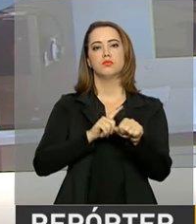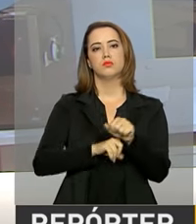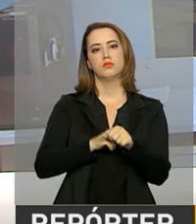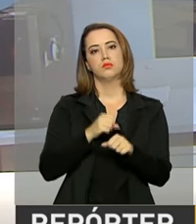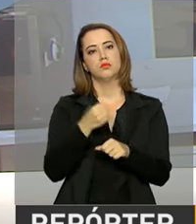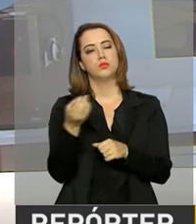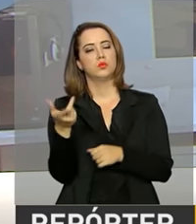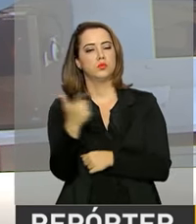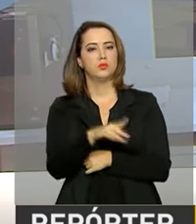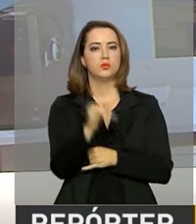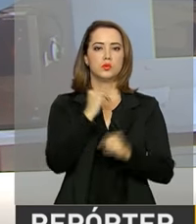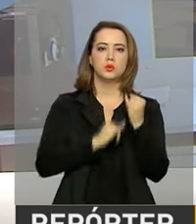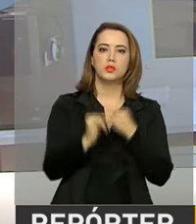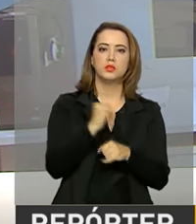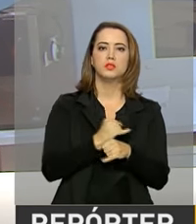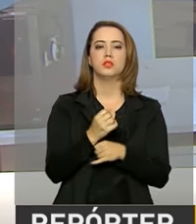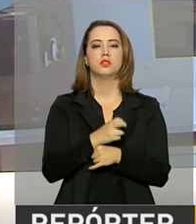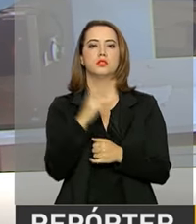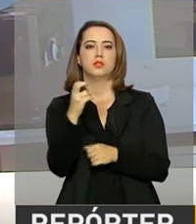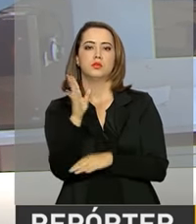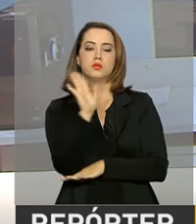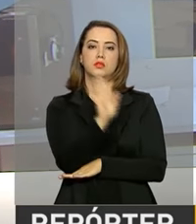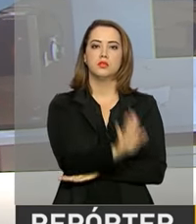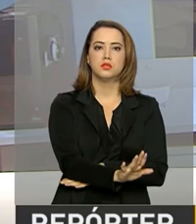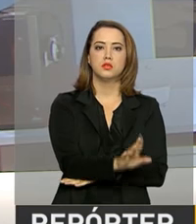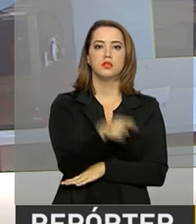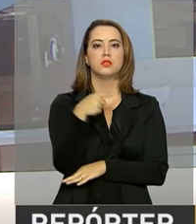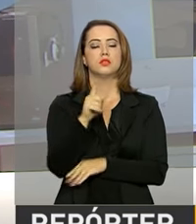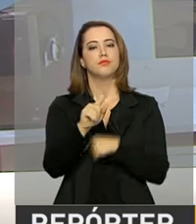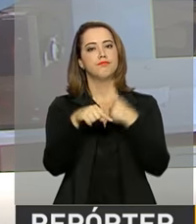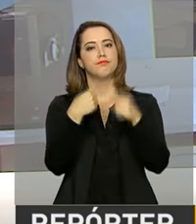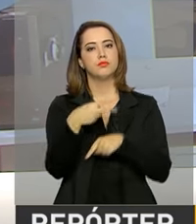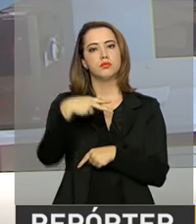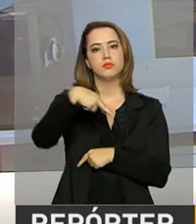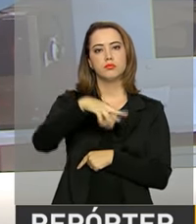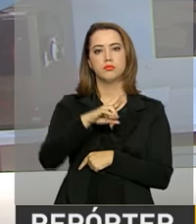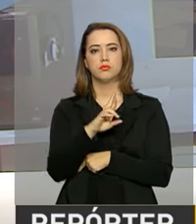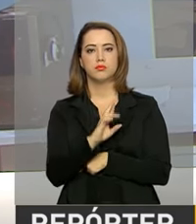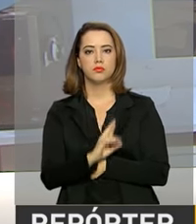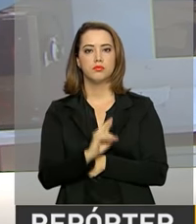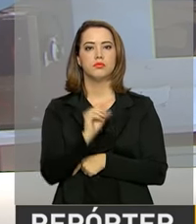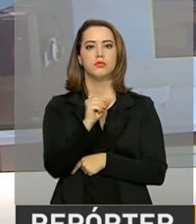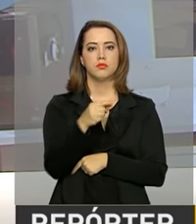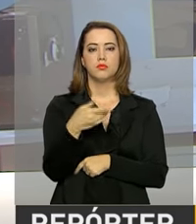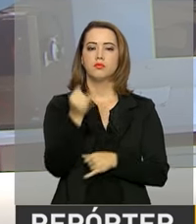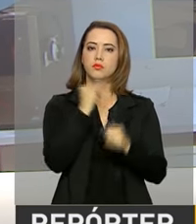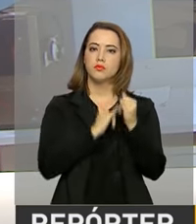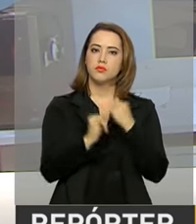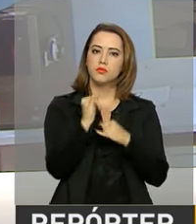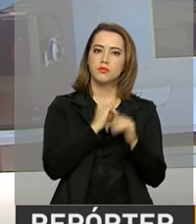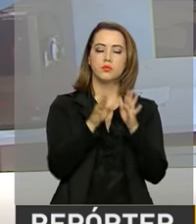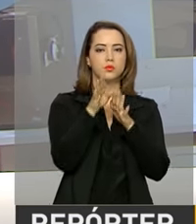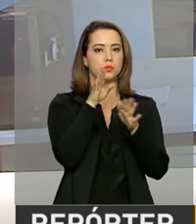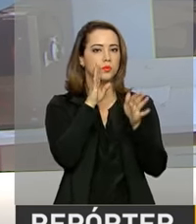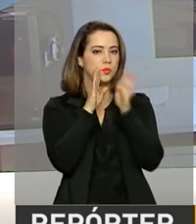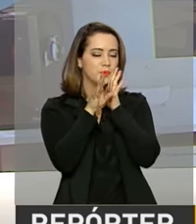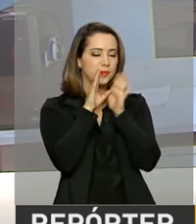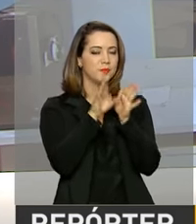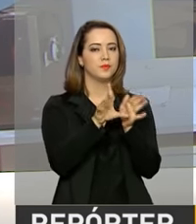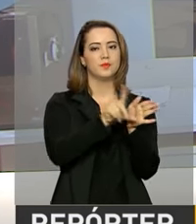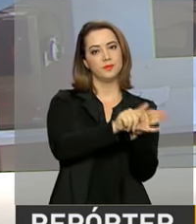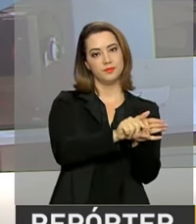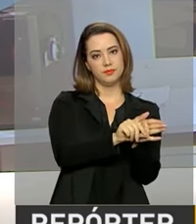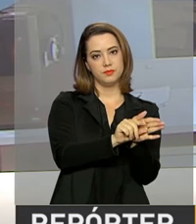outras informações ou daqui a pouco, às 5 da tarde, na próxima edição do Repórter NBR. Acompanhe também as novidades nas